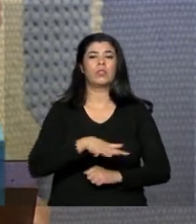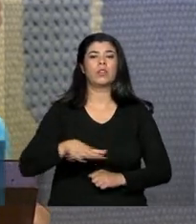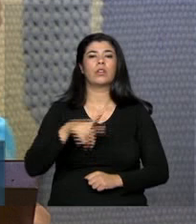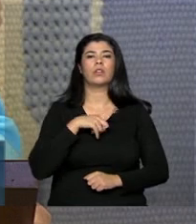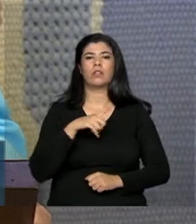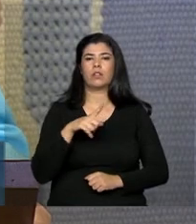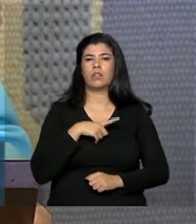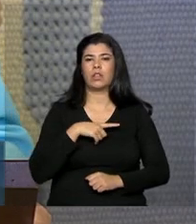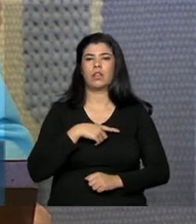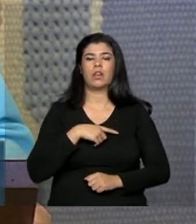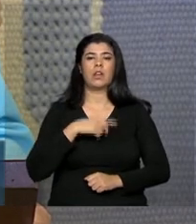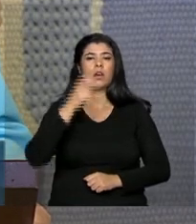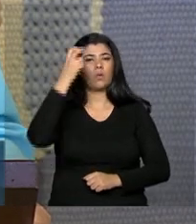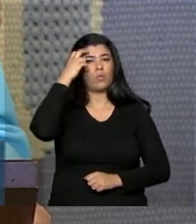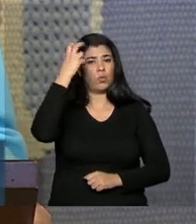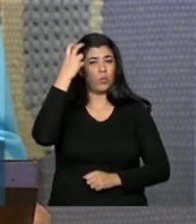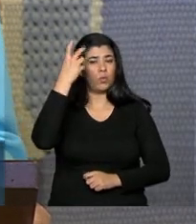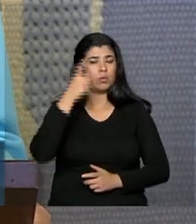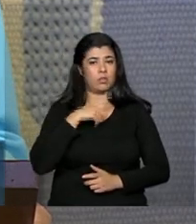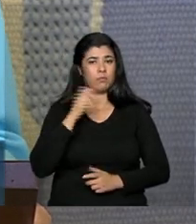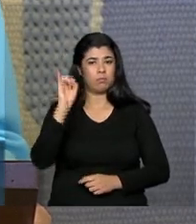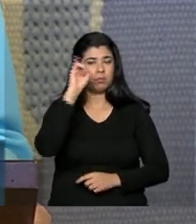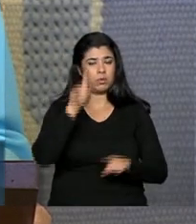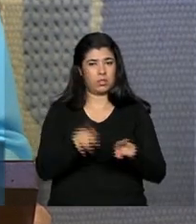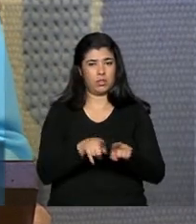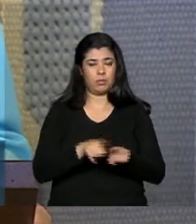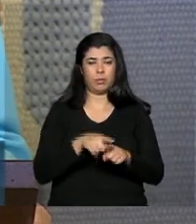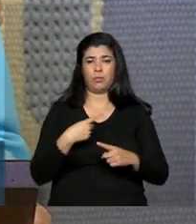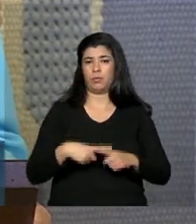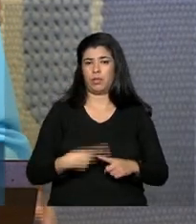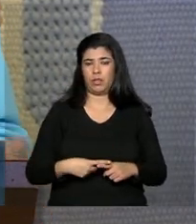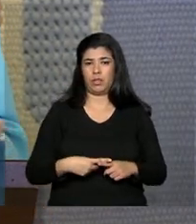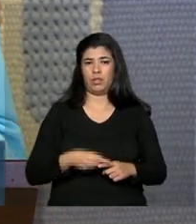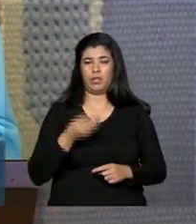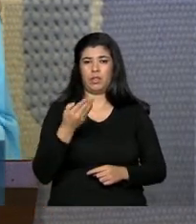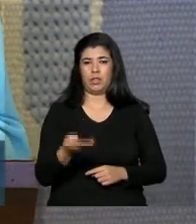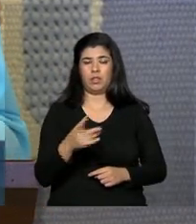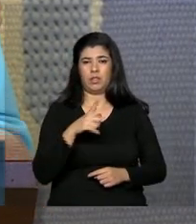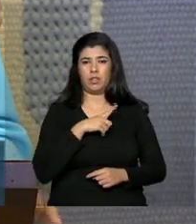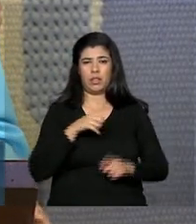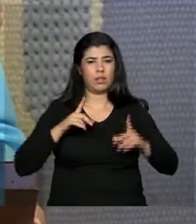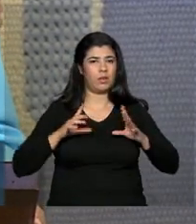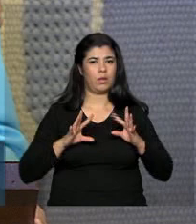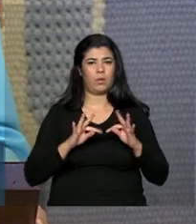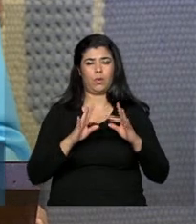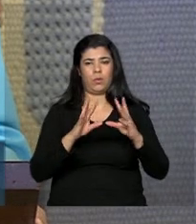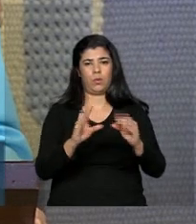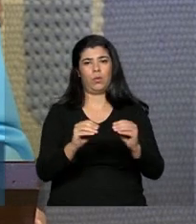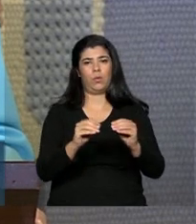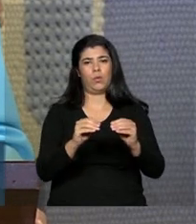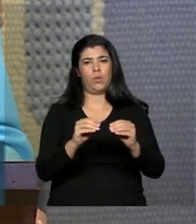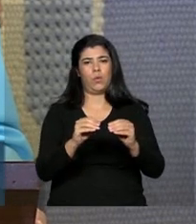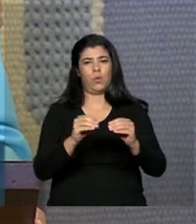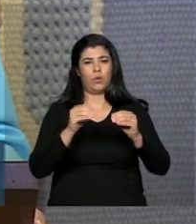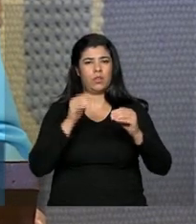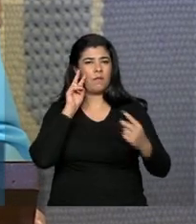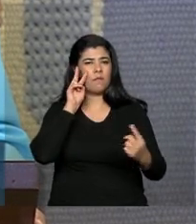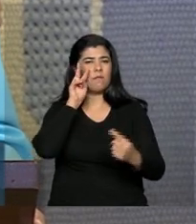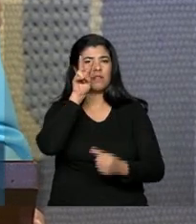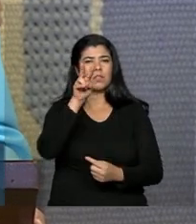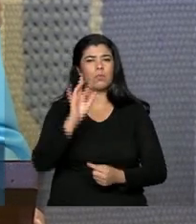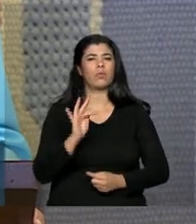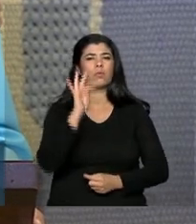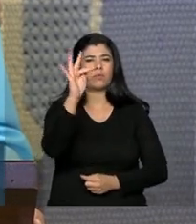E essa parceria na área cultural, ela dá toda a dimensão da importância